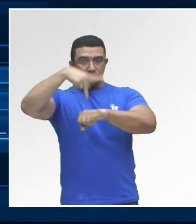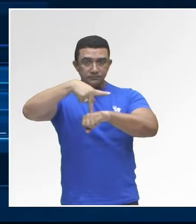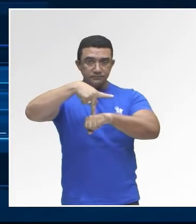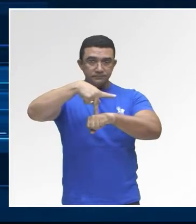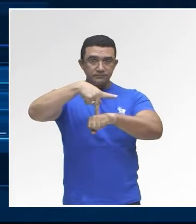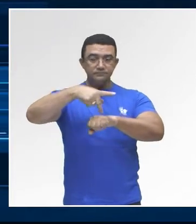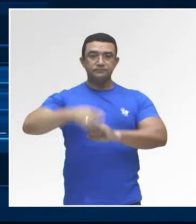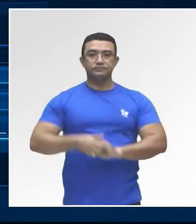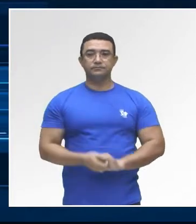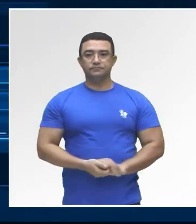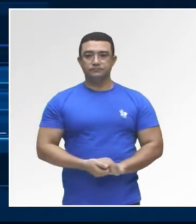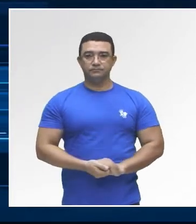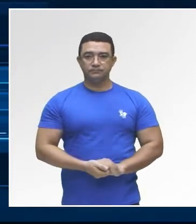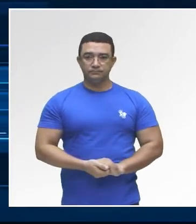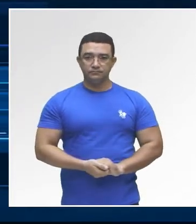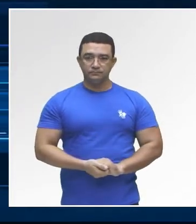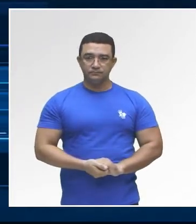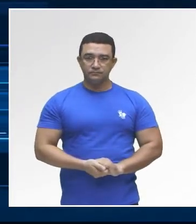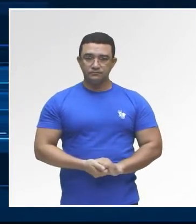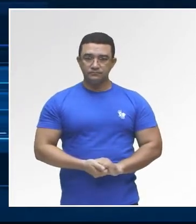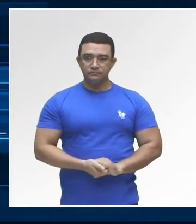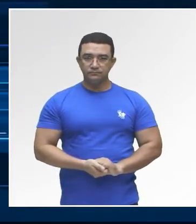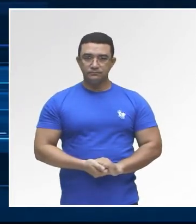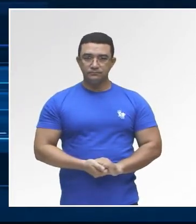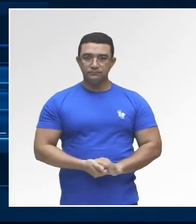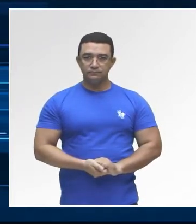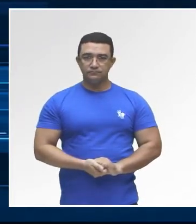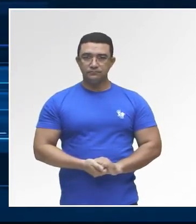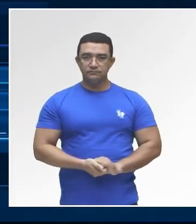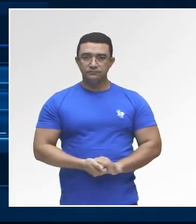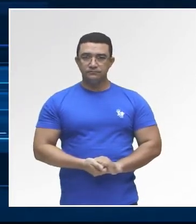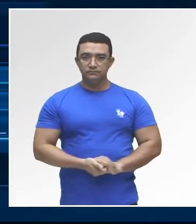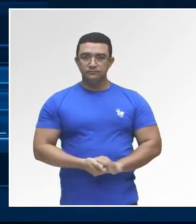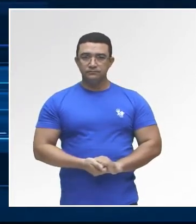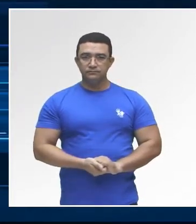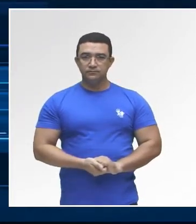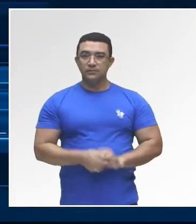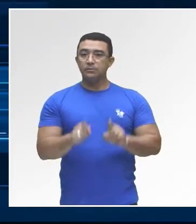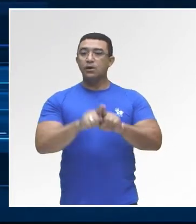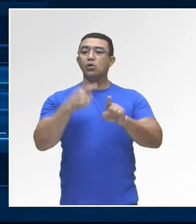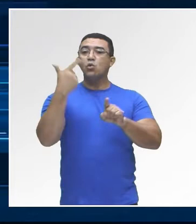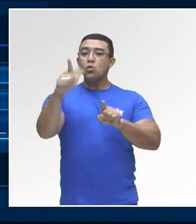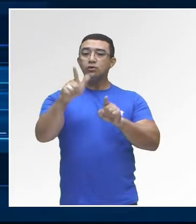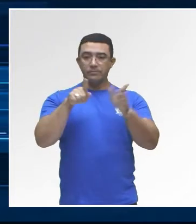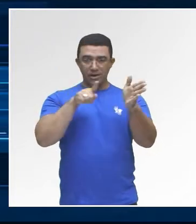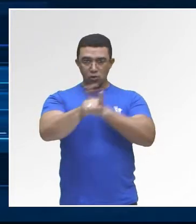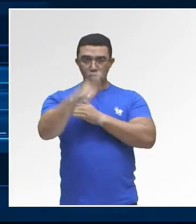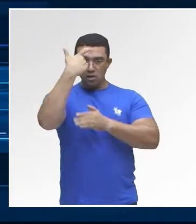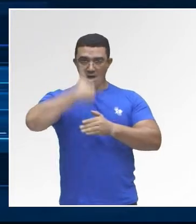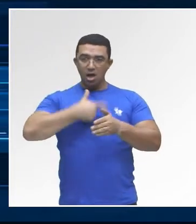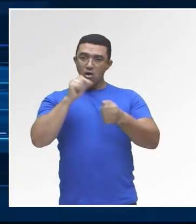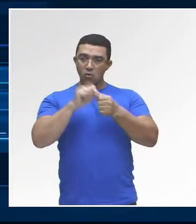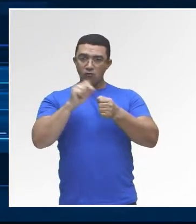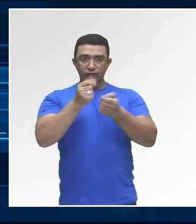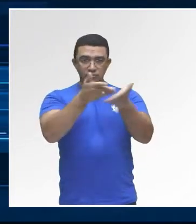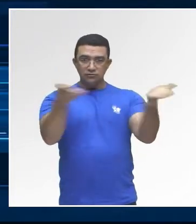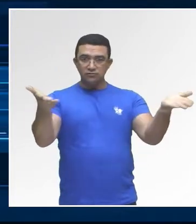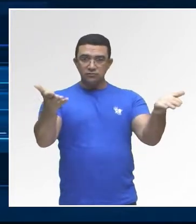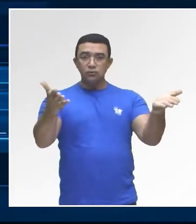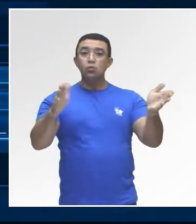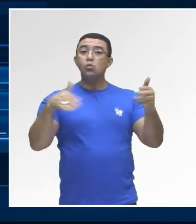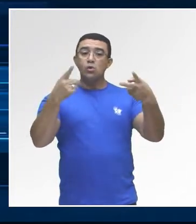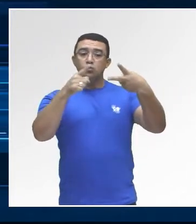am from England. Tudo bem? E uma outra pergunta também que eu fiz para os nossos personagens